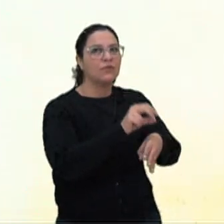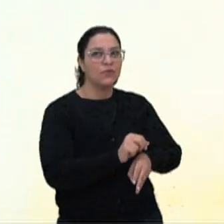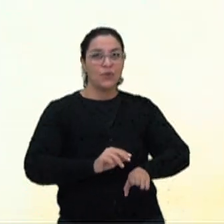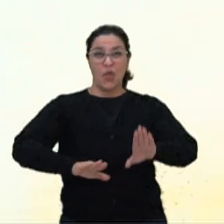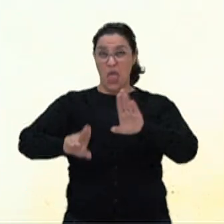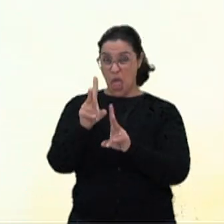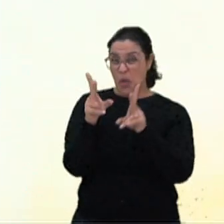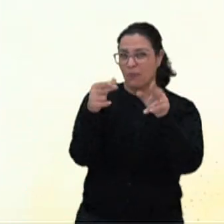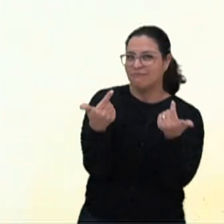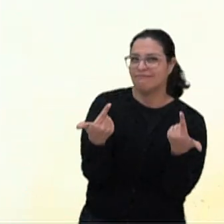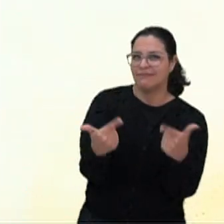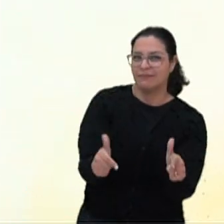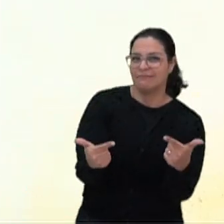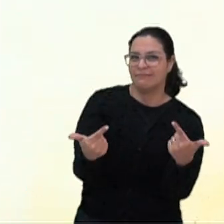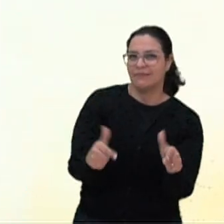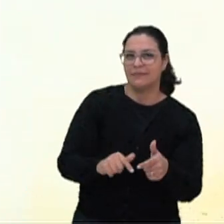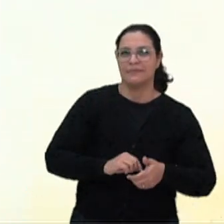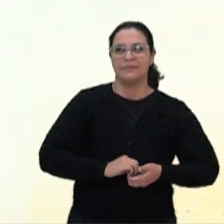não tenho igual.